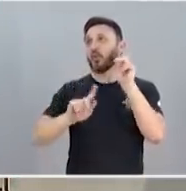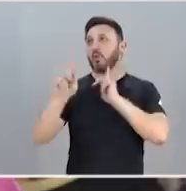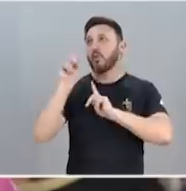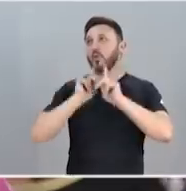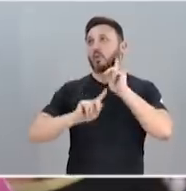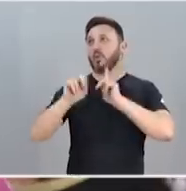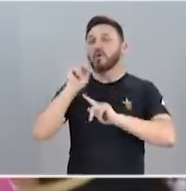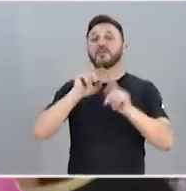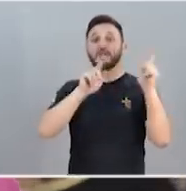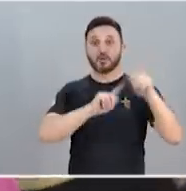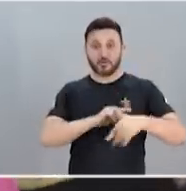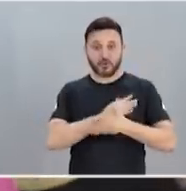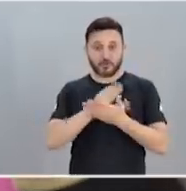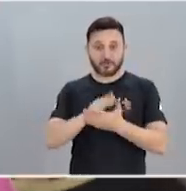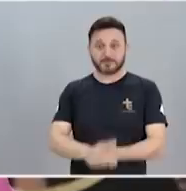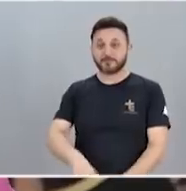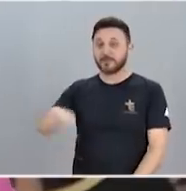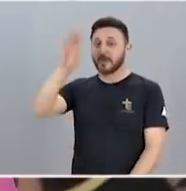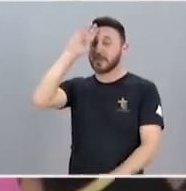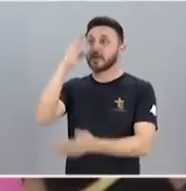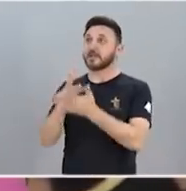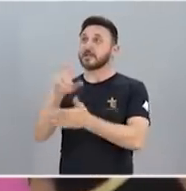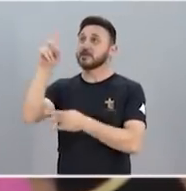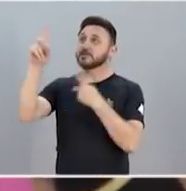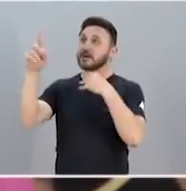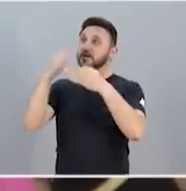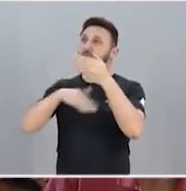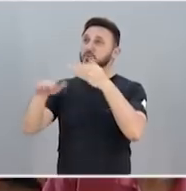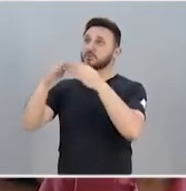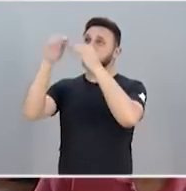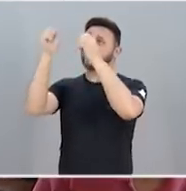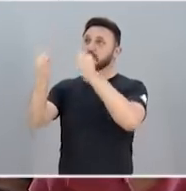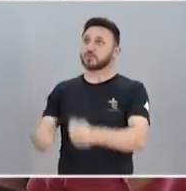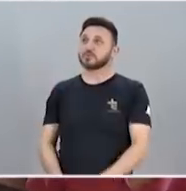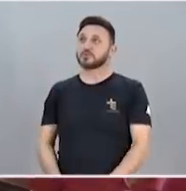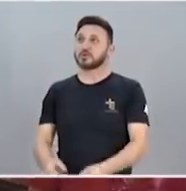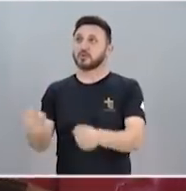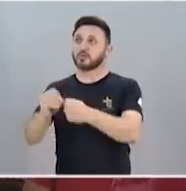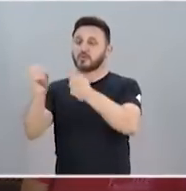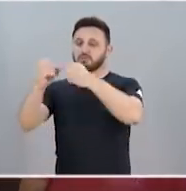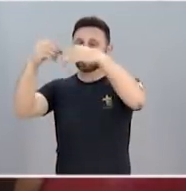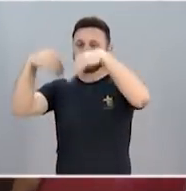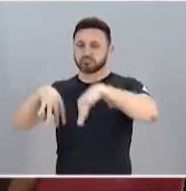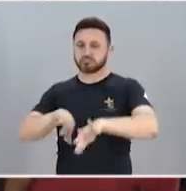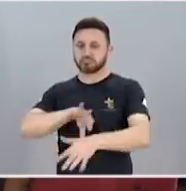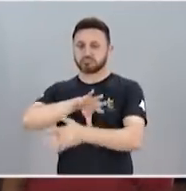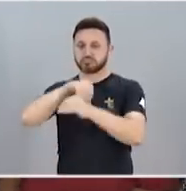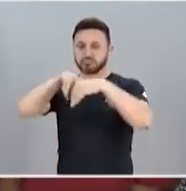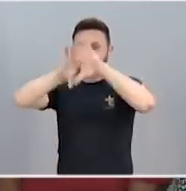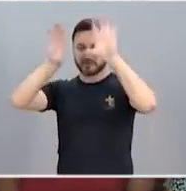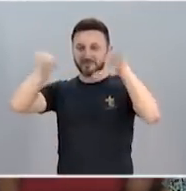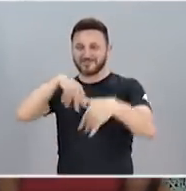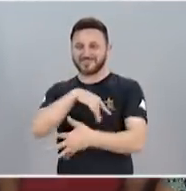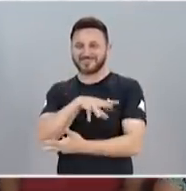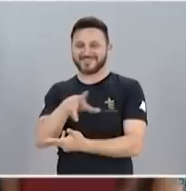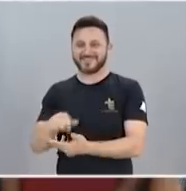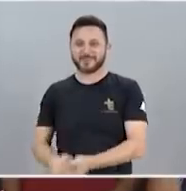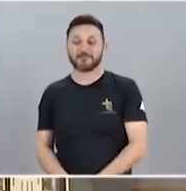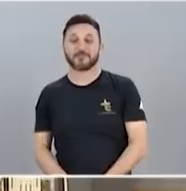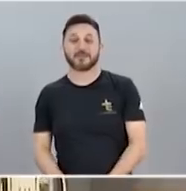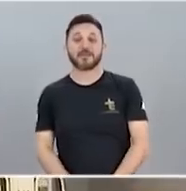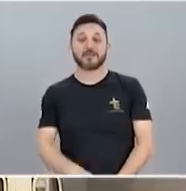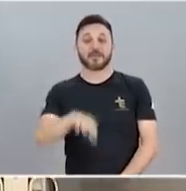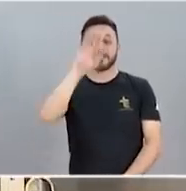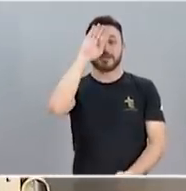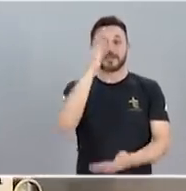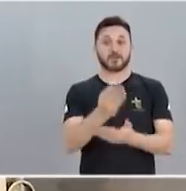creio em Deus Pai Todo-Poderoso, Criador do céu e da terra. E